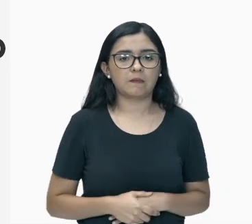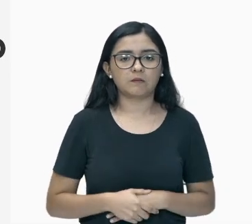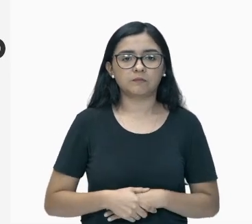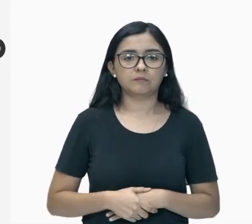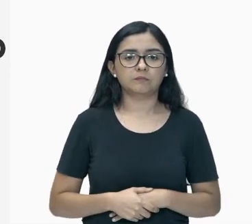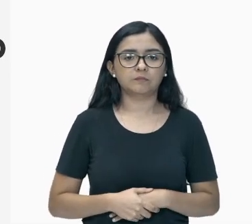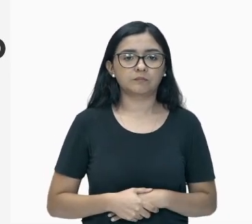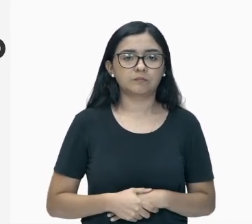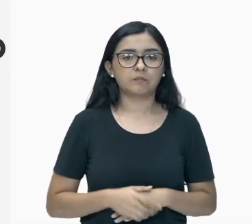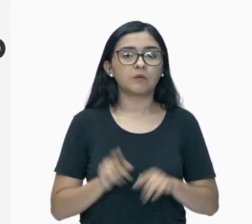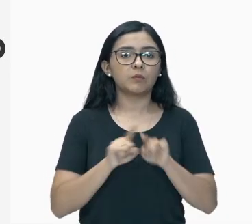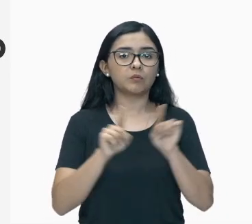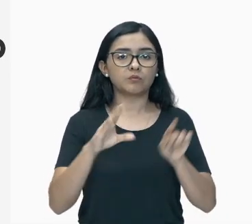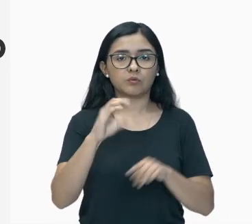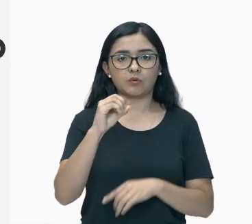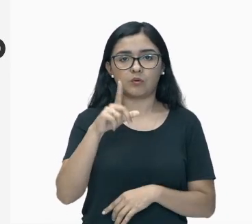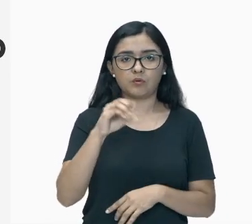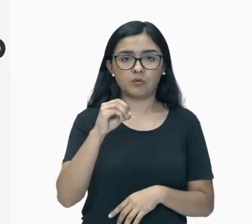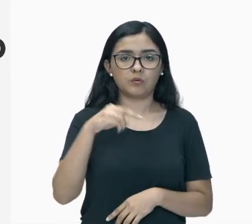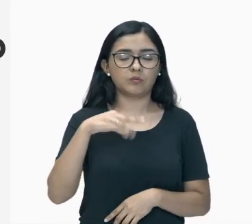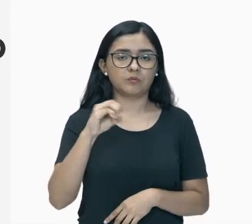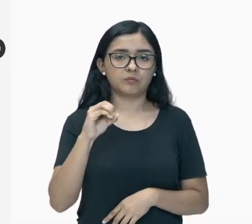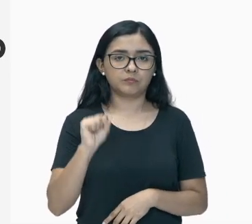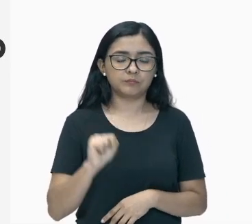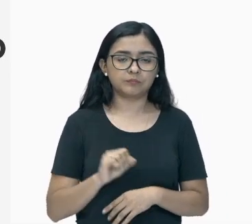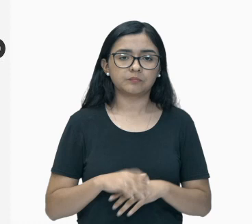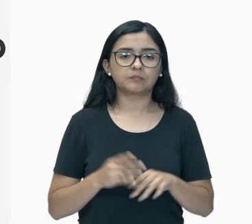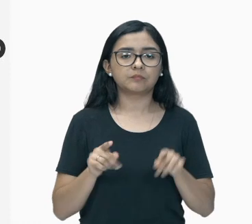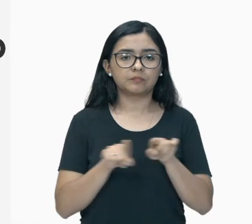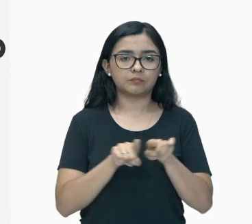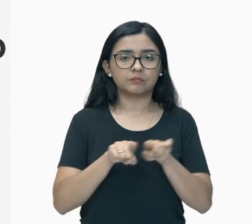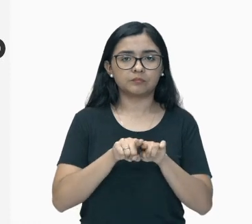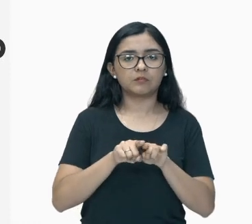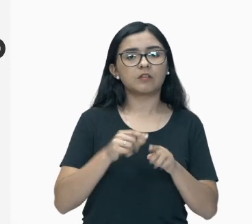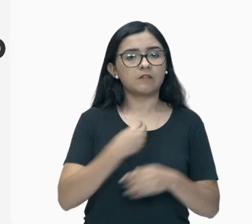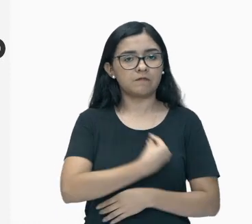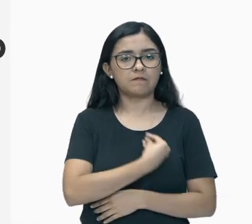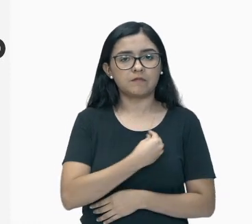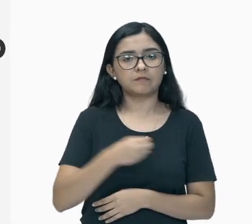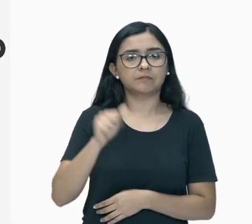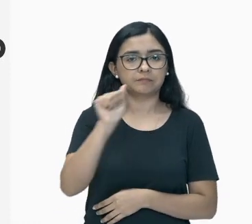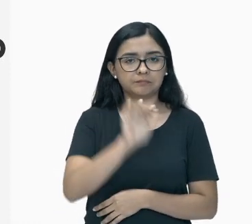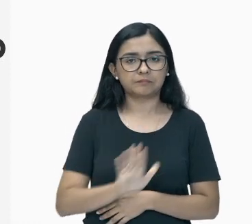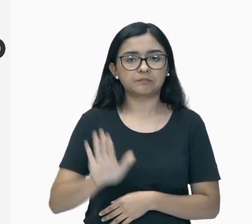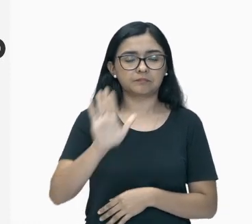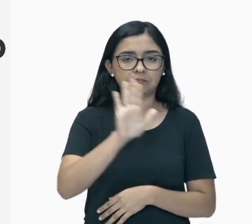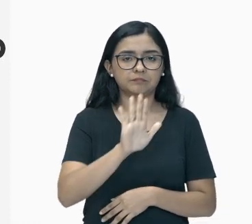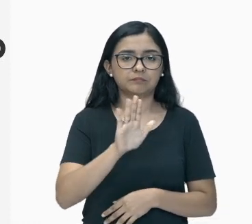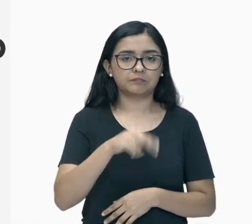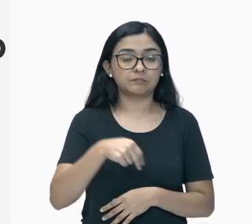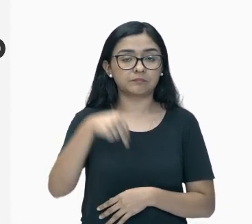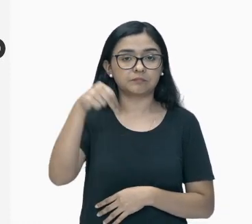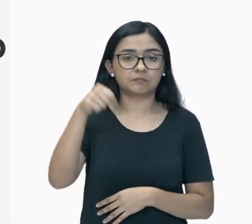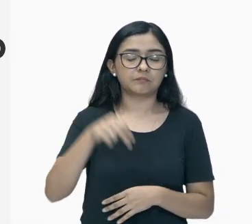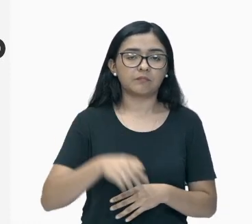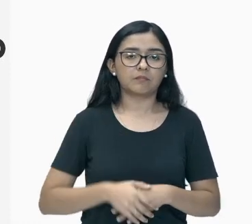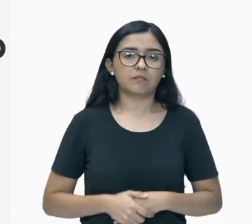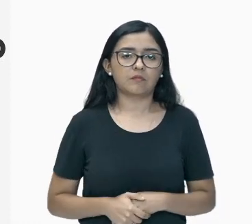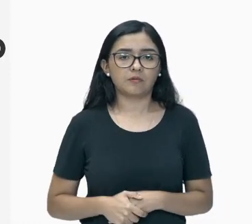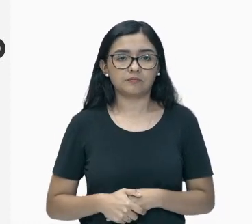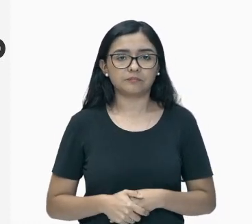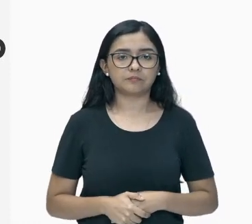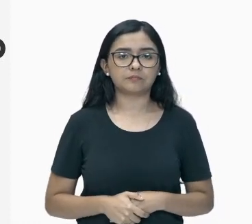os ingleses, mas que vivem aqui na chamada América, nas 13 colônias da América do Norte, não é isso?